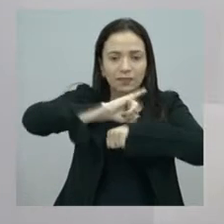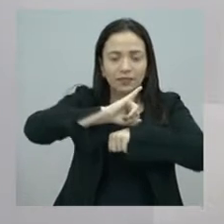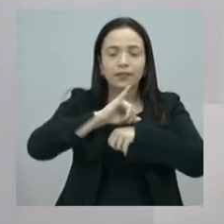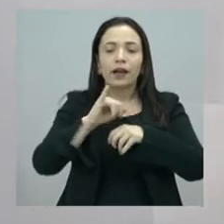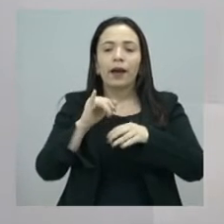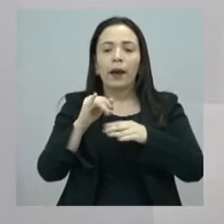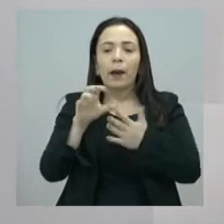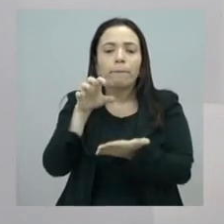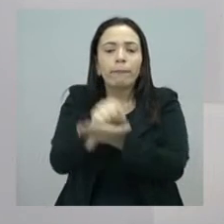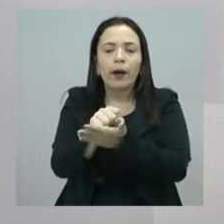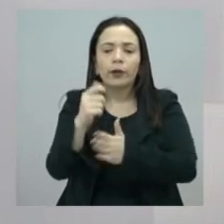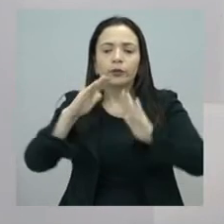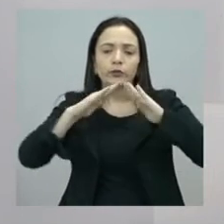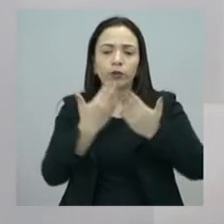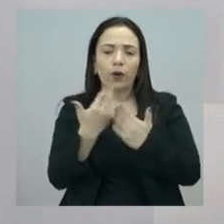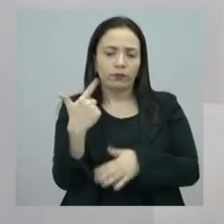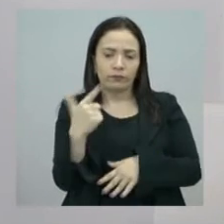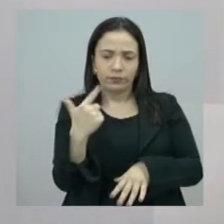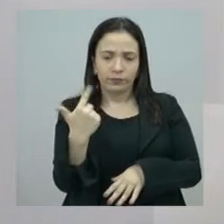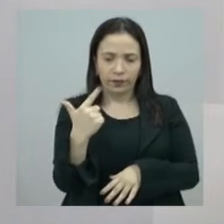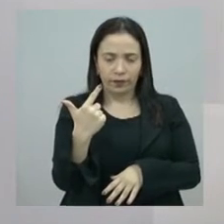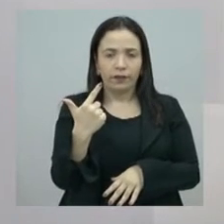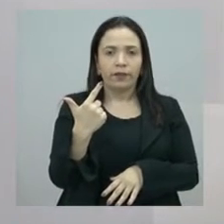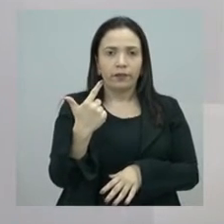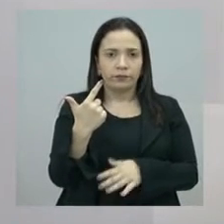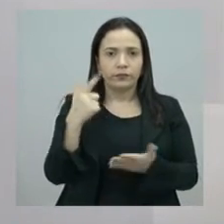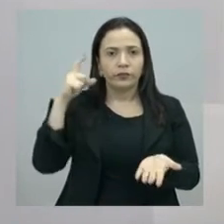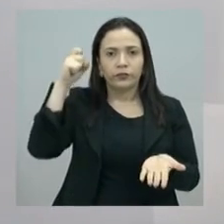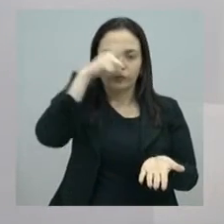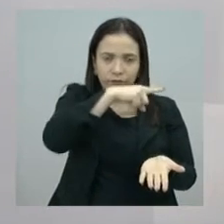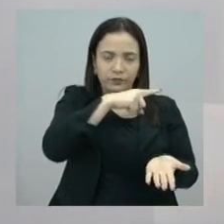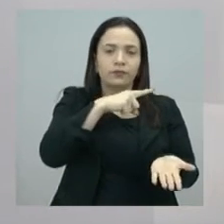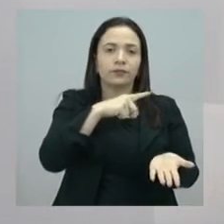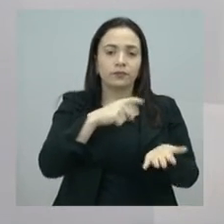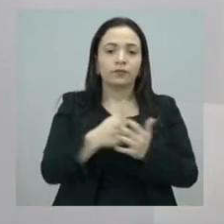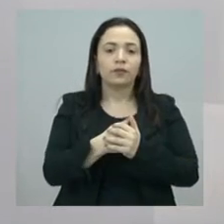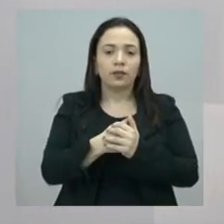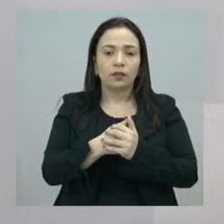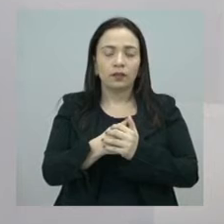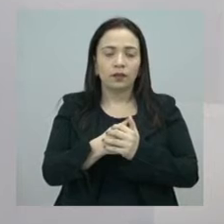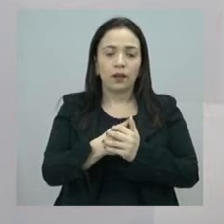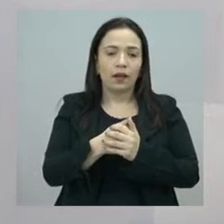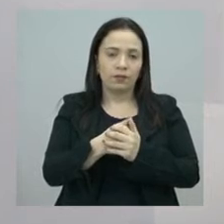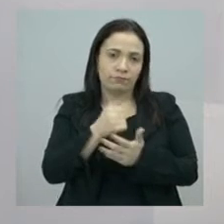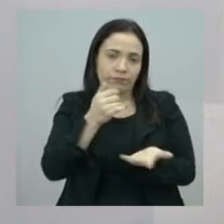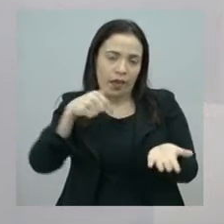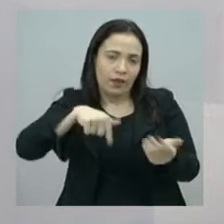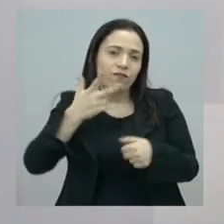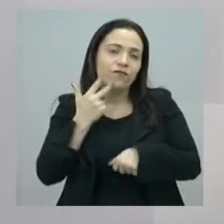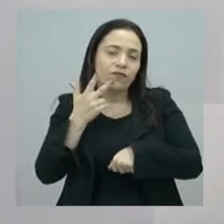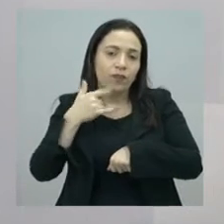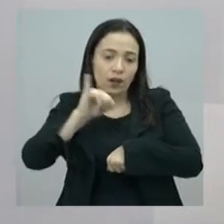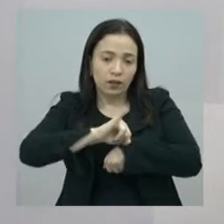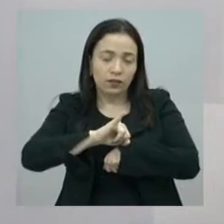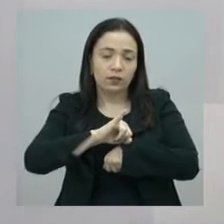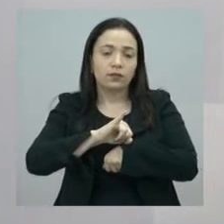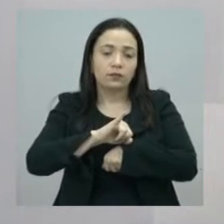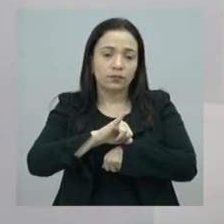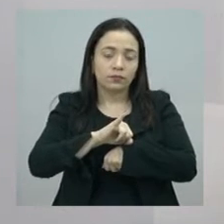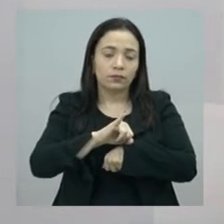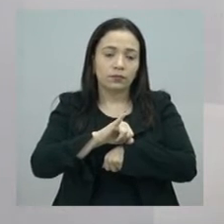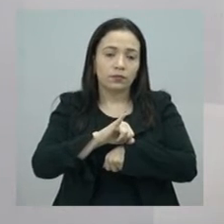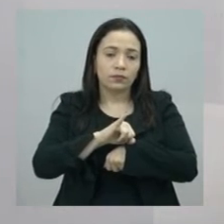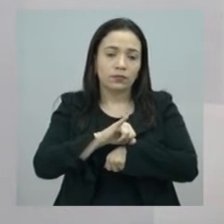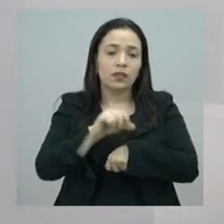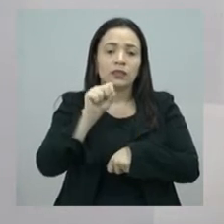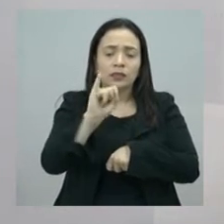em matricular o filho numa escola, aqui na cidade que ela mora, no caso Fortaleza. Se isso acontece, independente